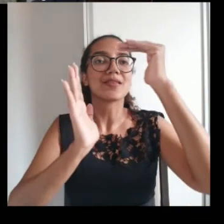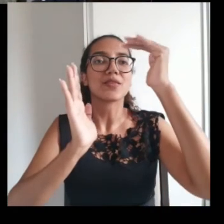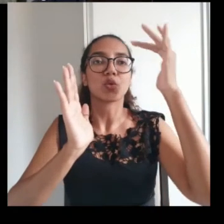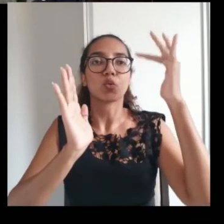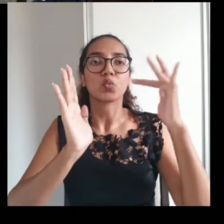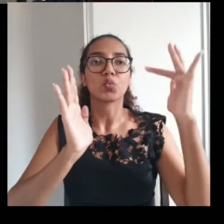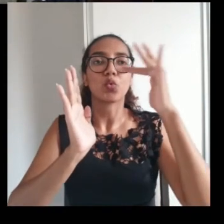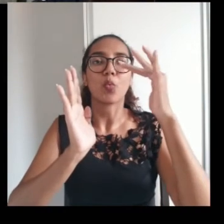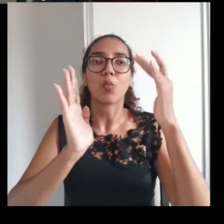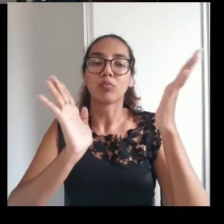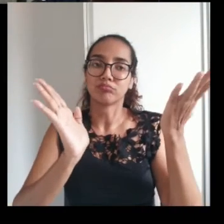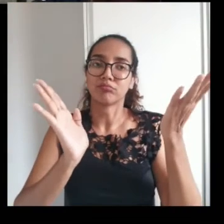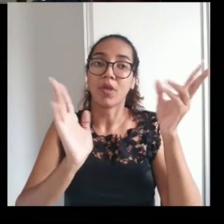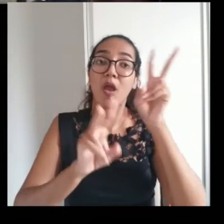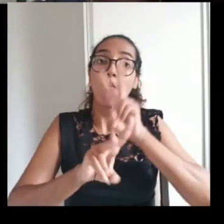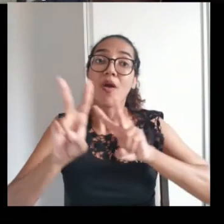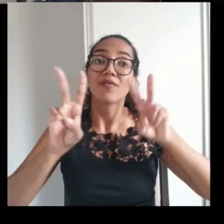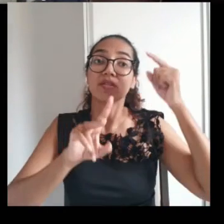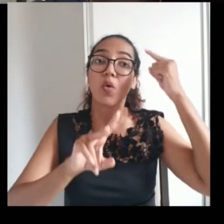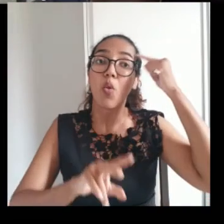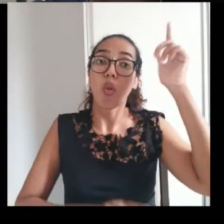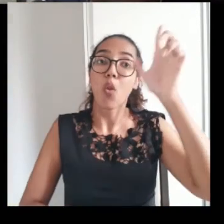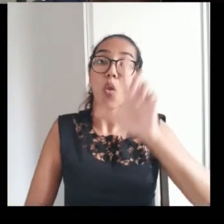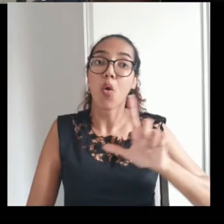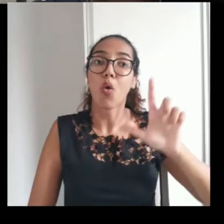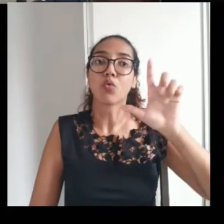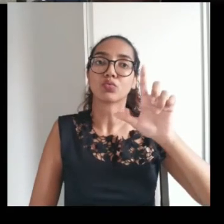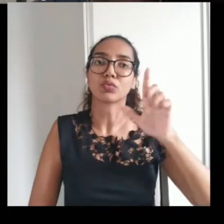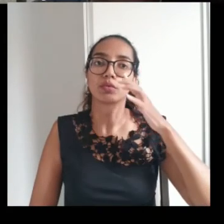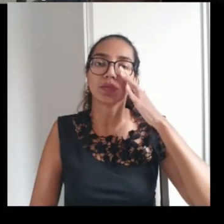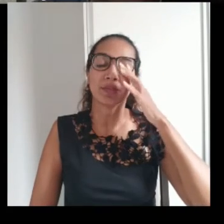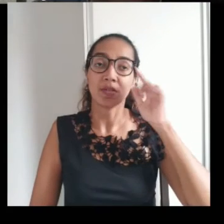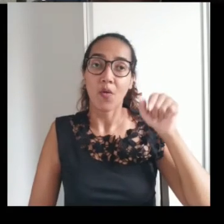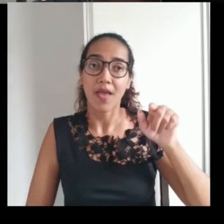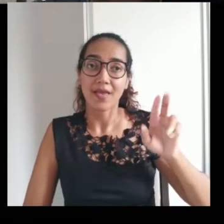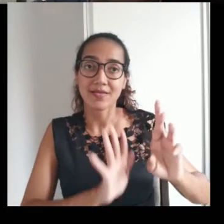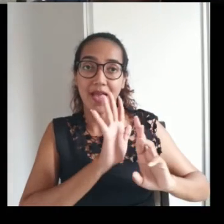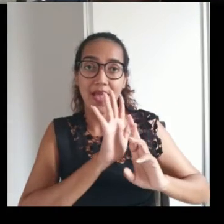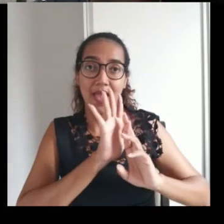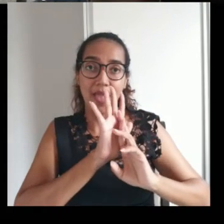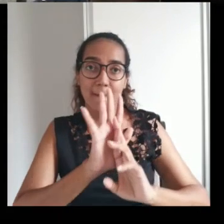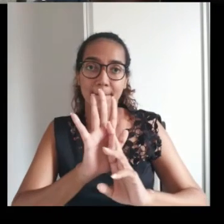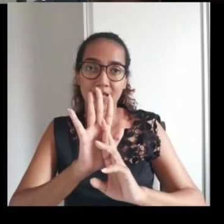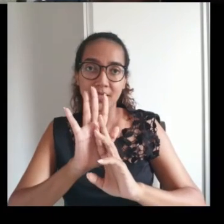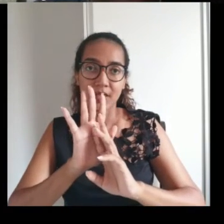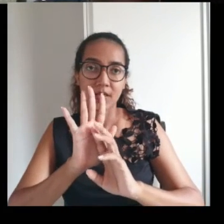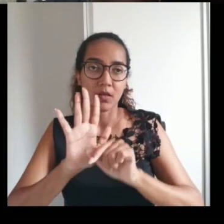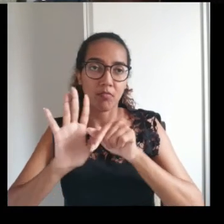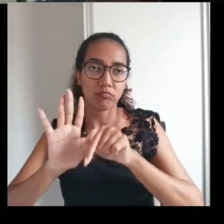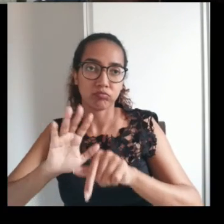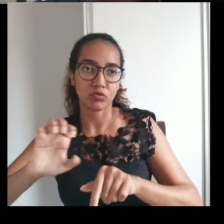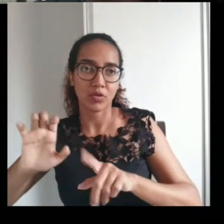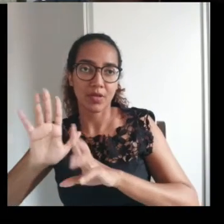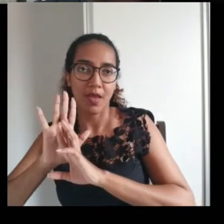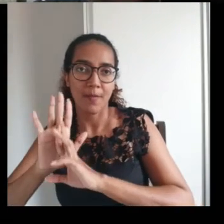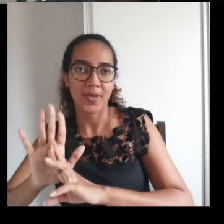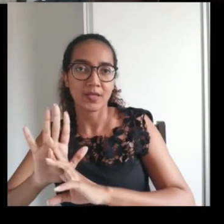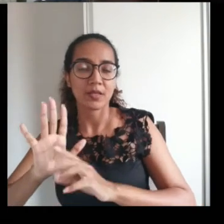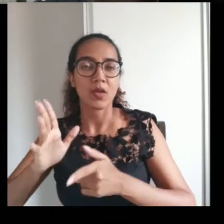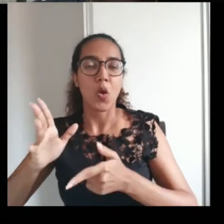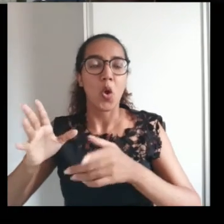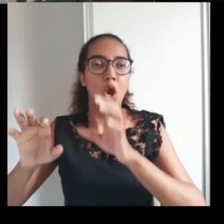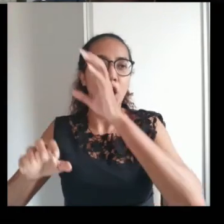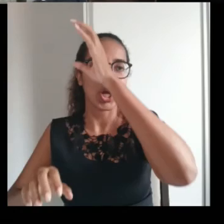por mais que eu tenha essa representação aqui, ó, cliente, conta, funcionário, ou seja, pacotes por ramo de